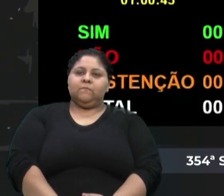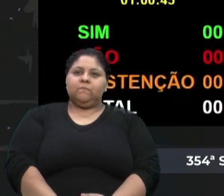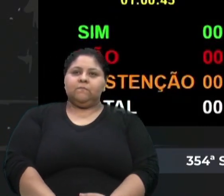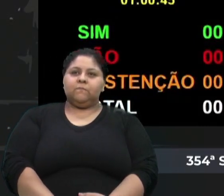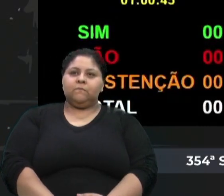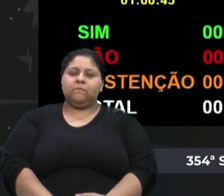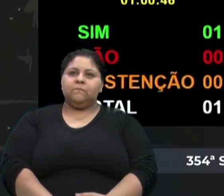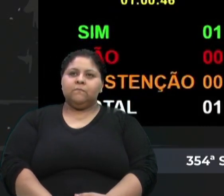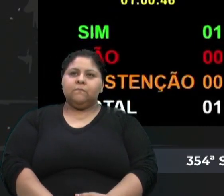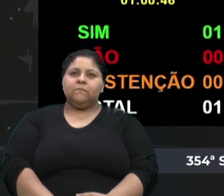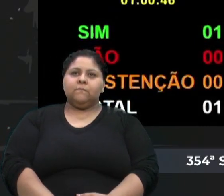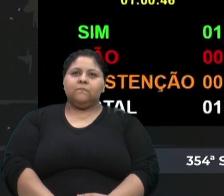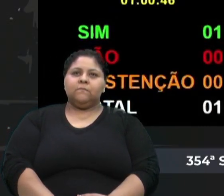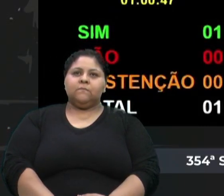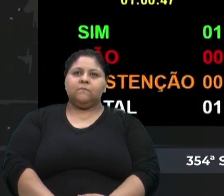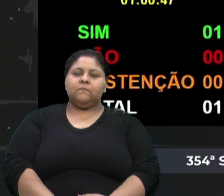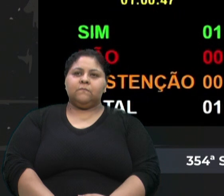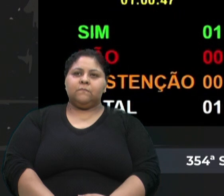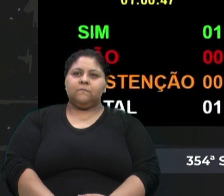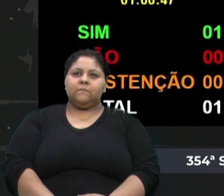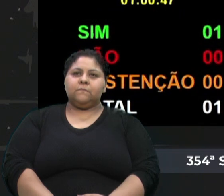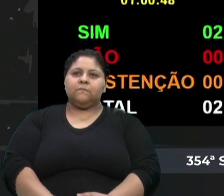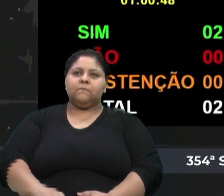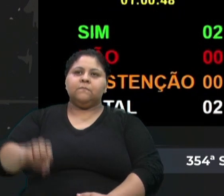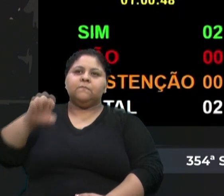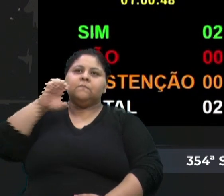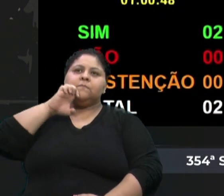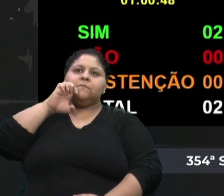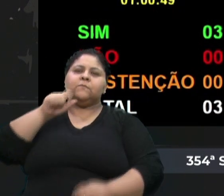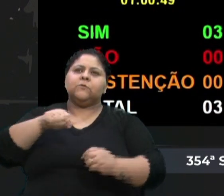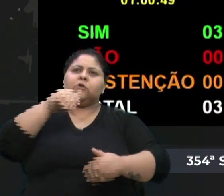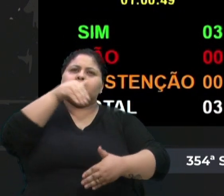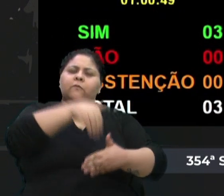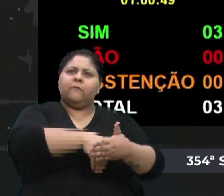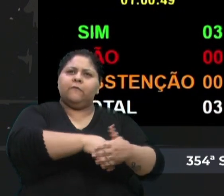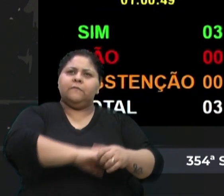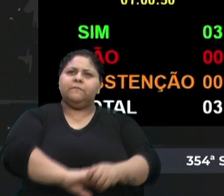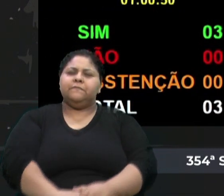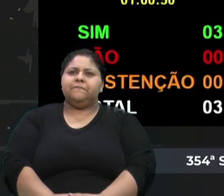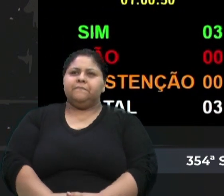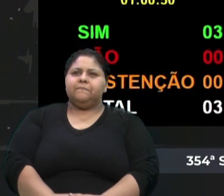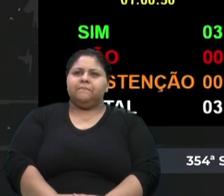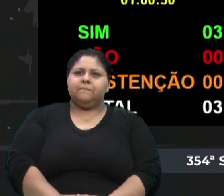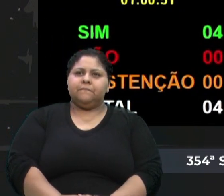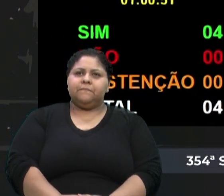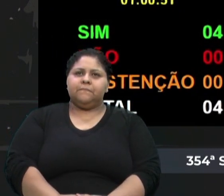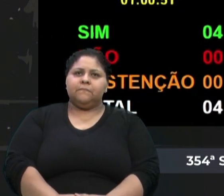Como vota? Voto, presidente. Obrigado, Estela Balardim.